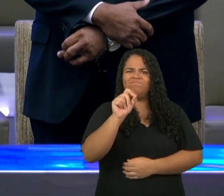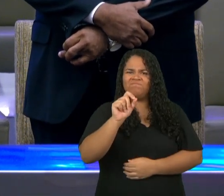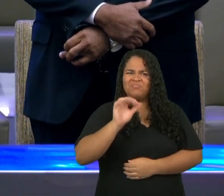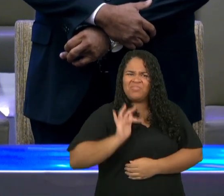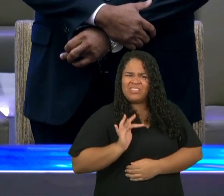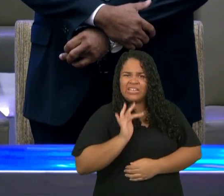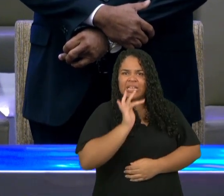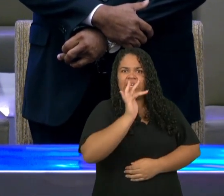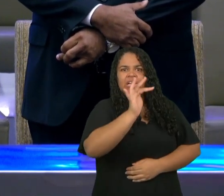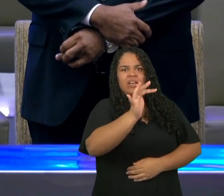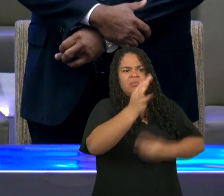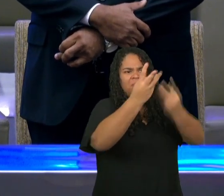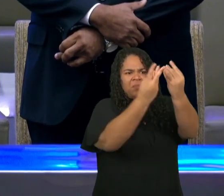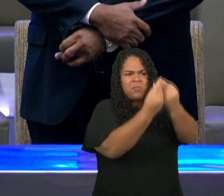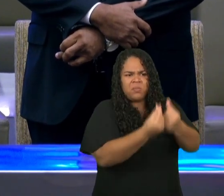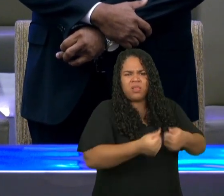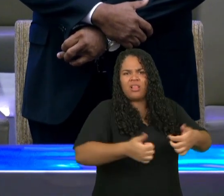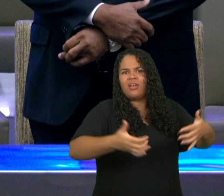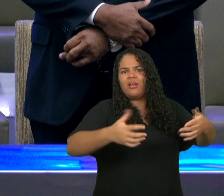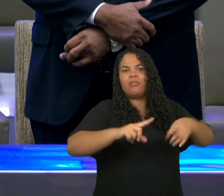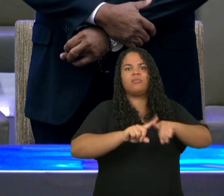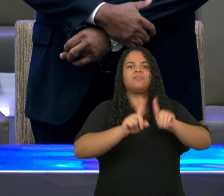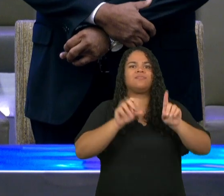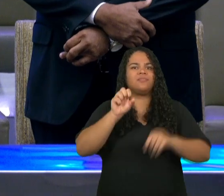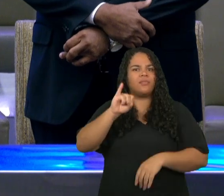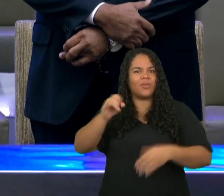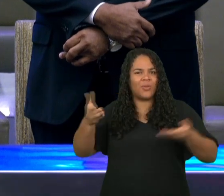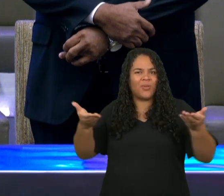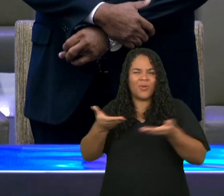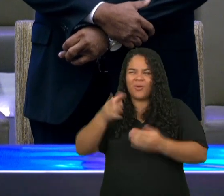Mas se você me amar de todo o teu coração,